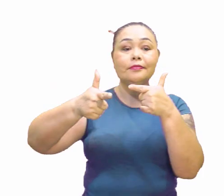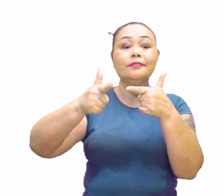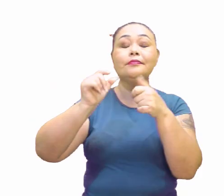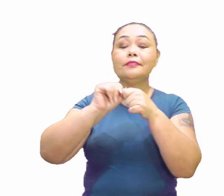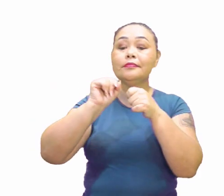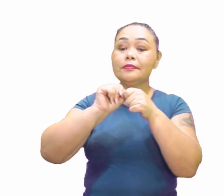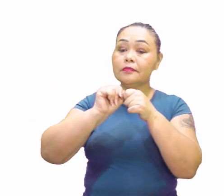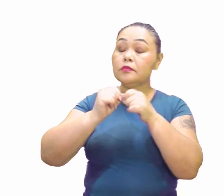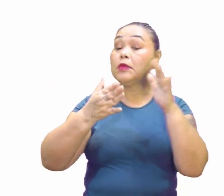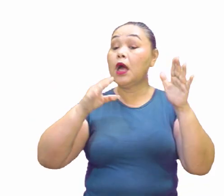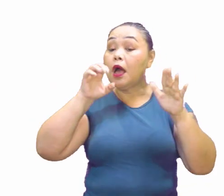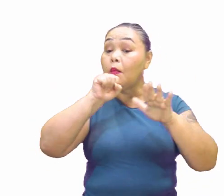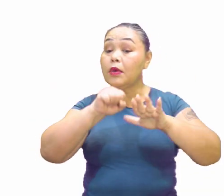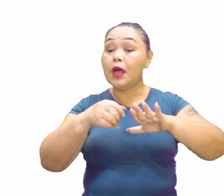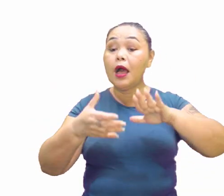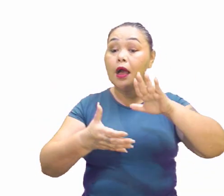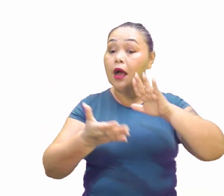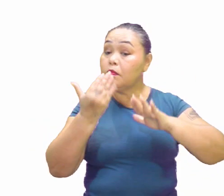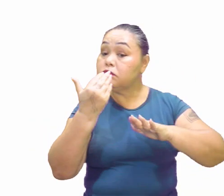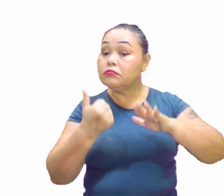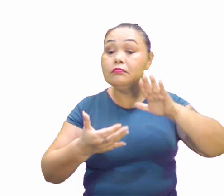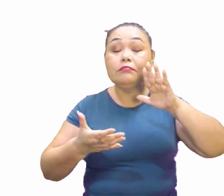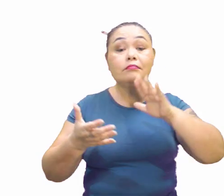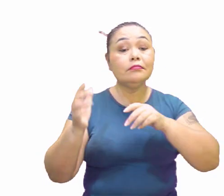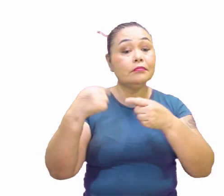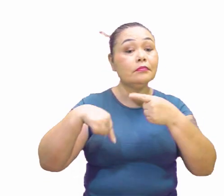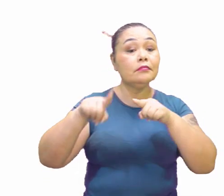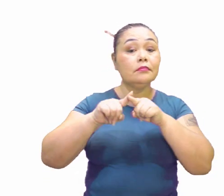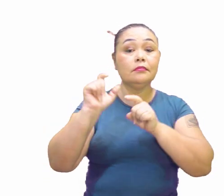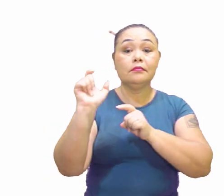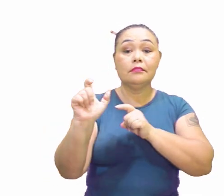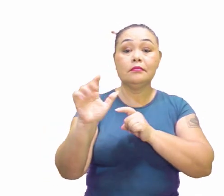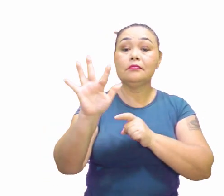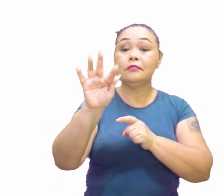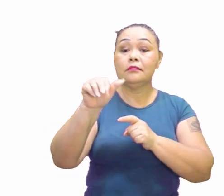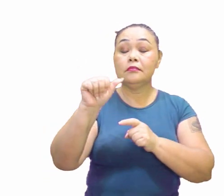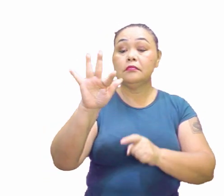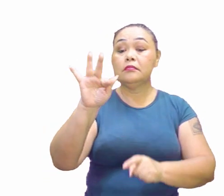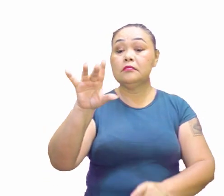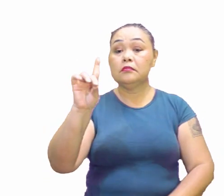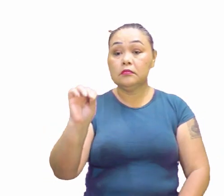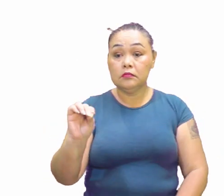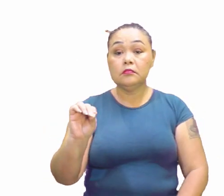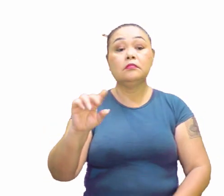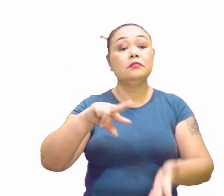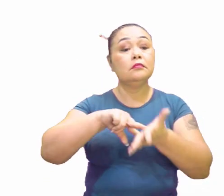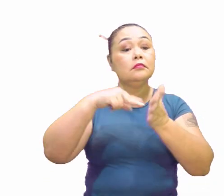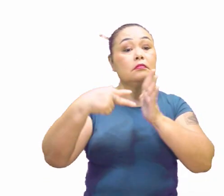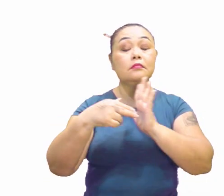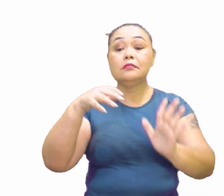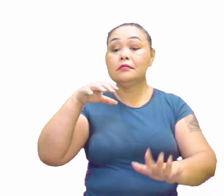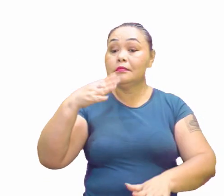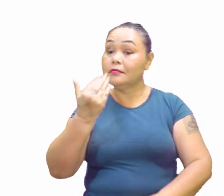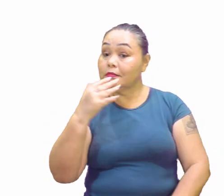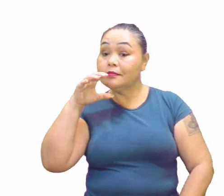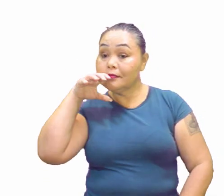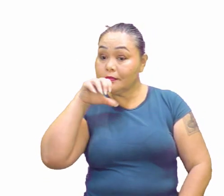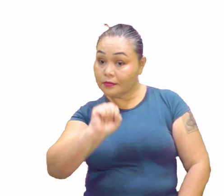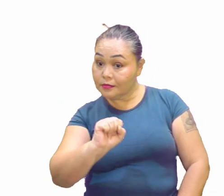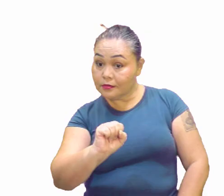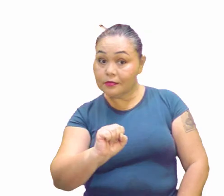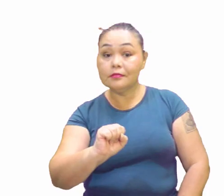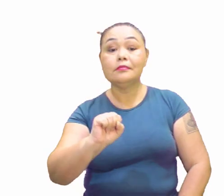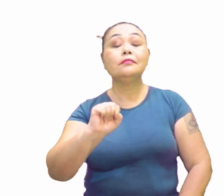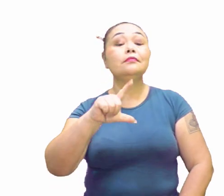redes de fast food. O conhecido termo em inglês, fast food, que significa comida